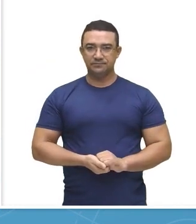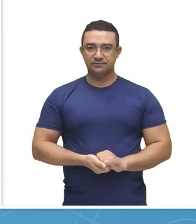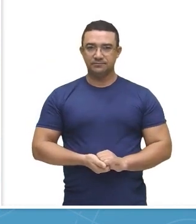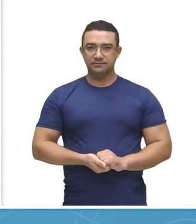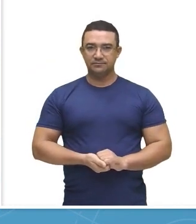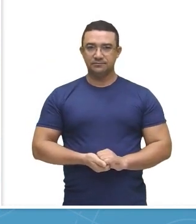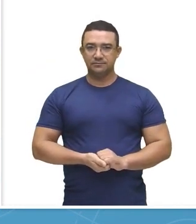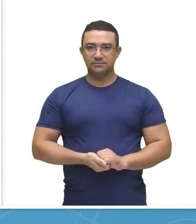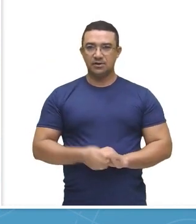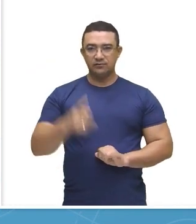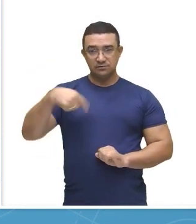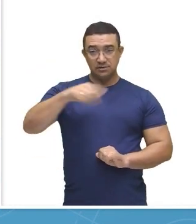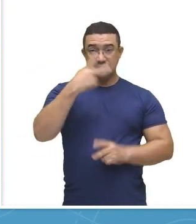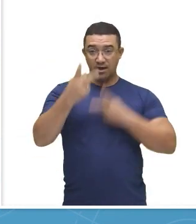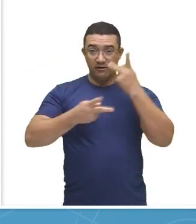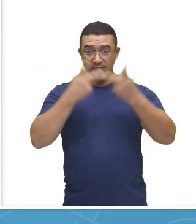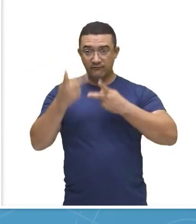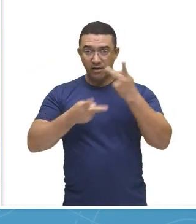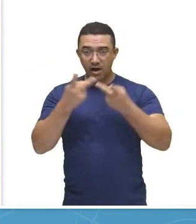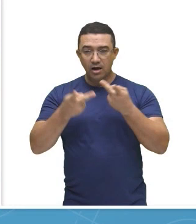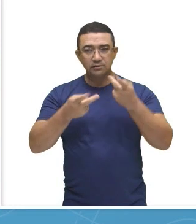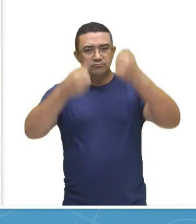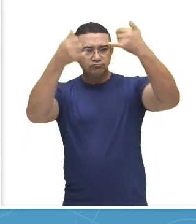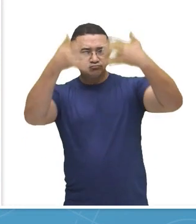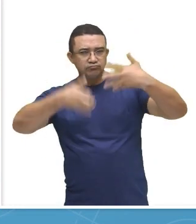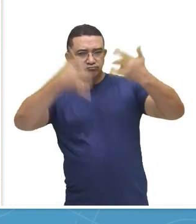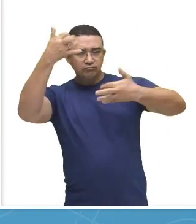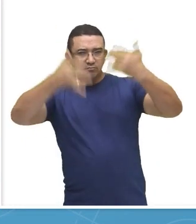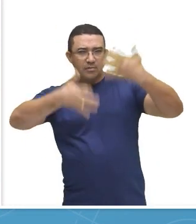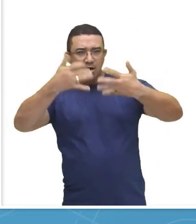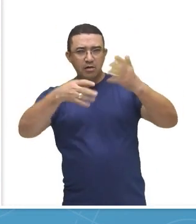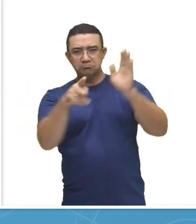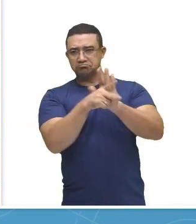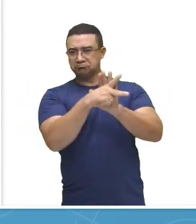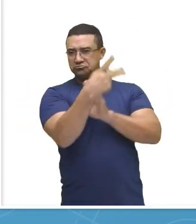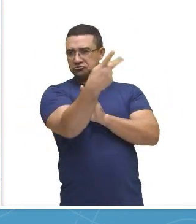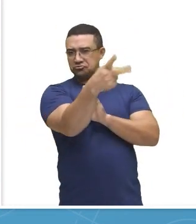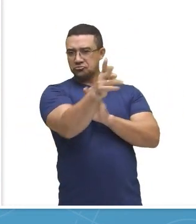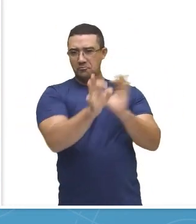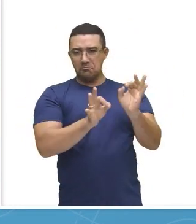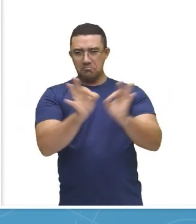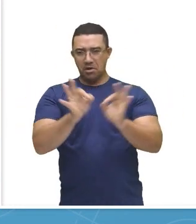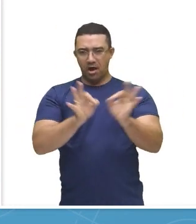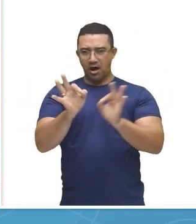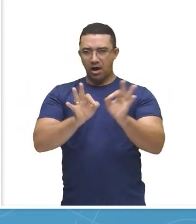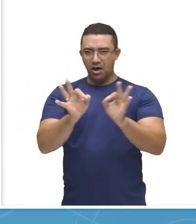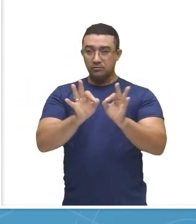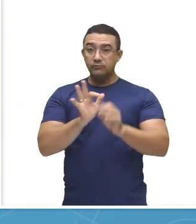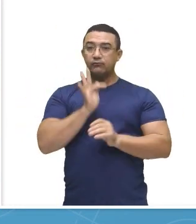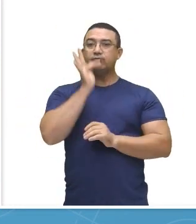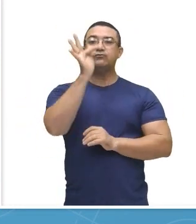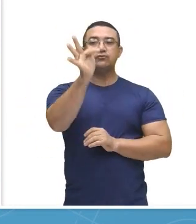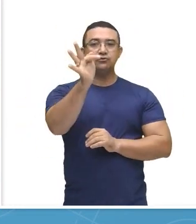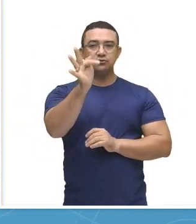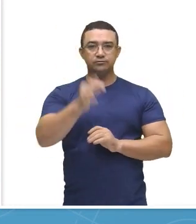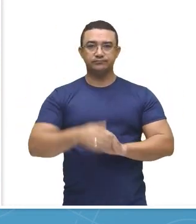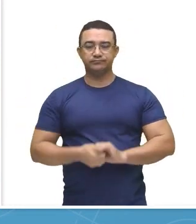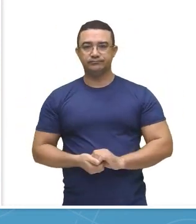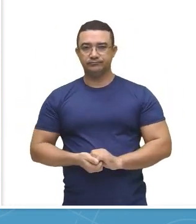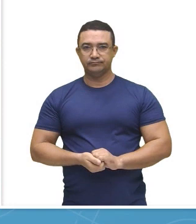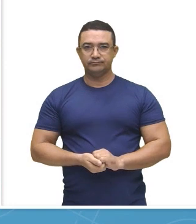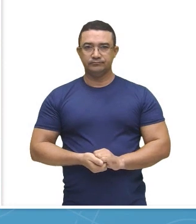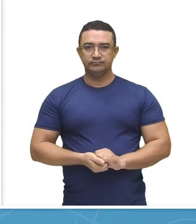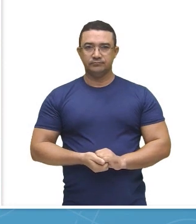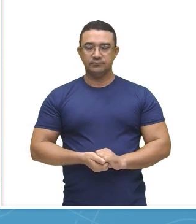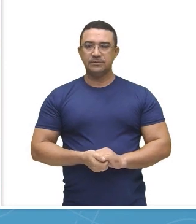aprender a falar, a relatar os planos de vocês no futuro. E para isso